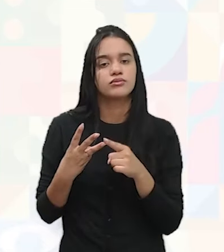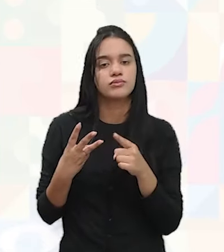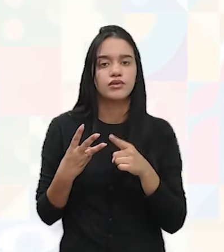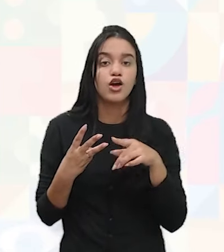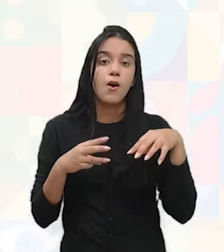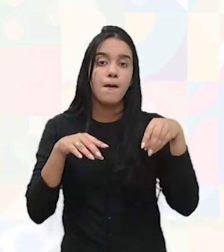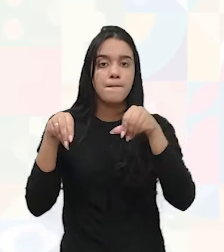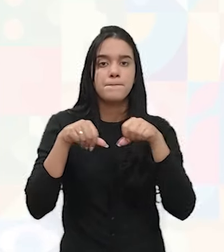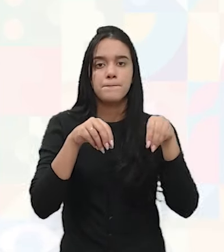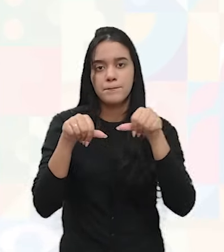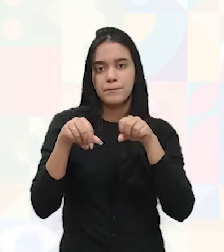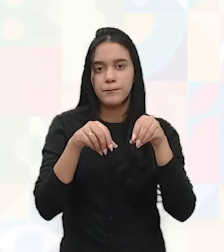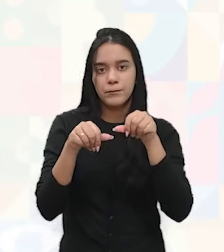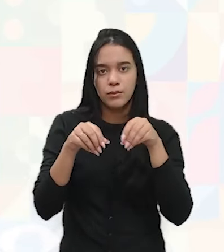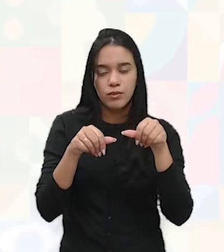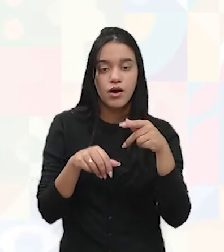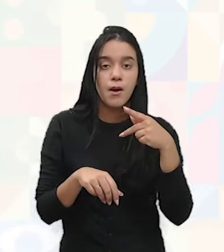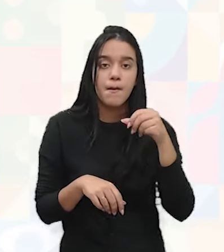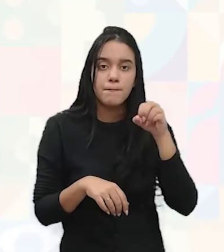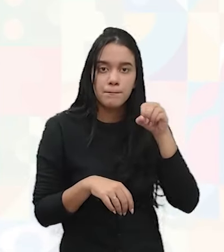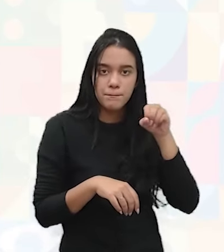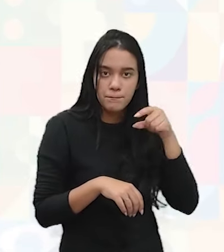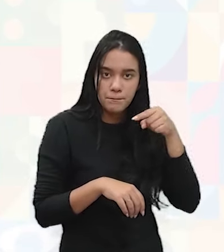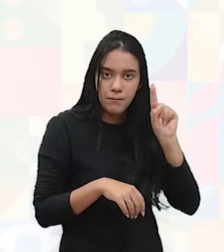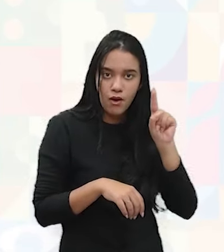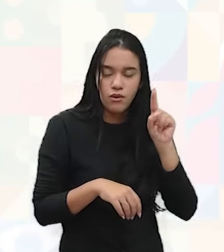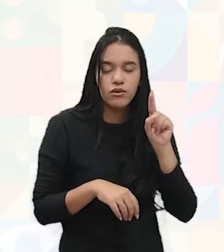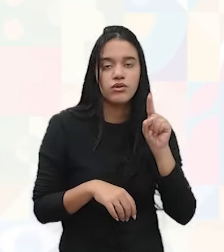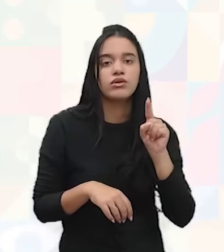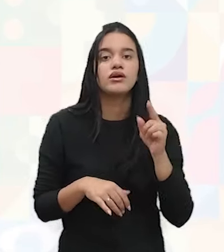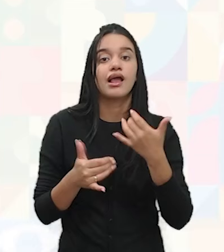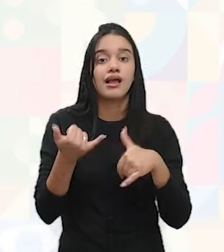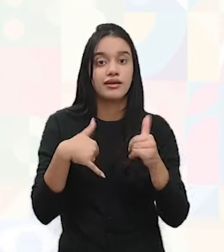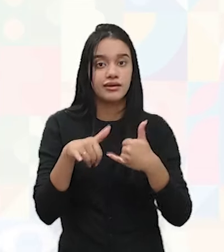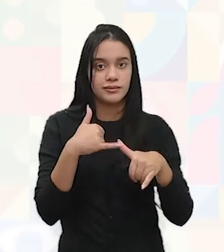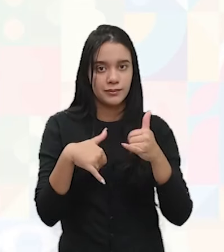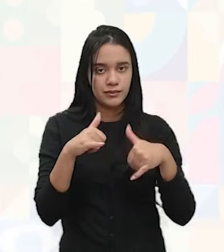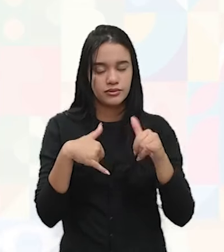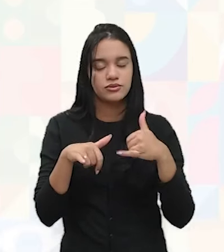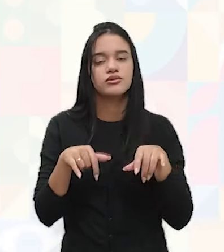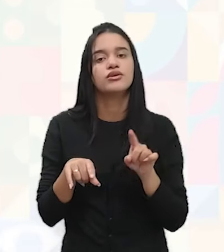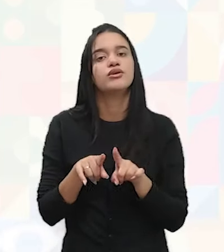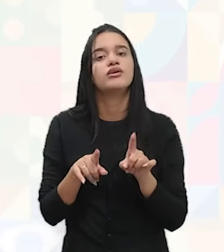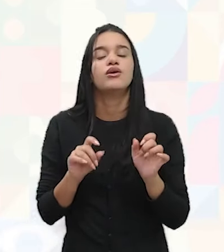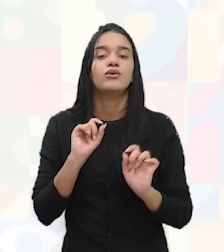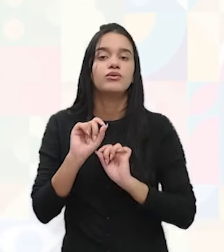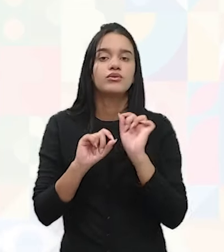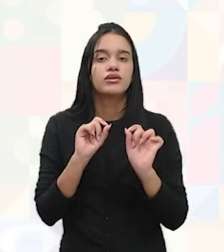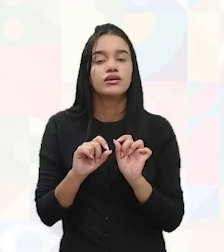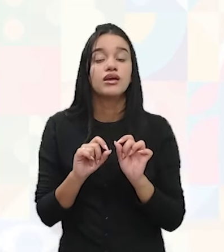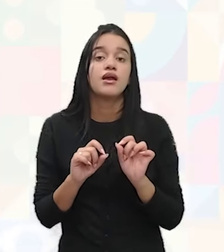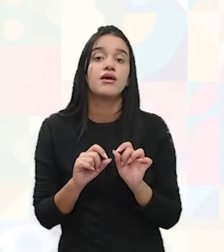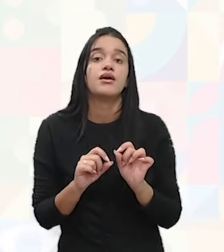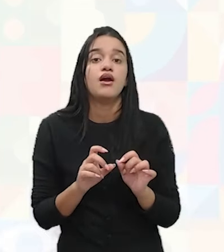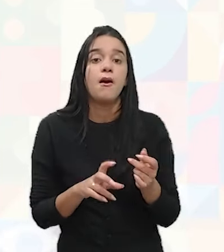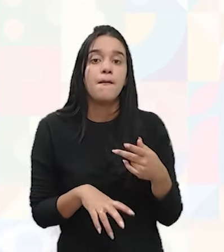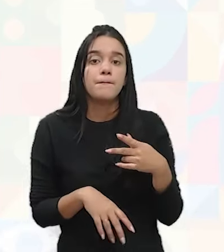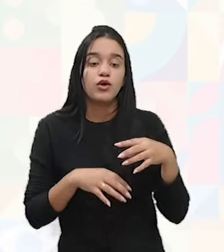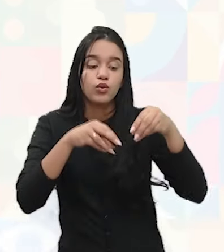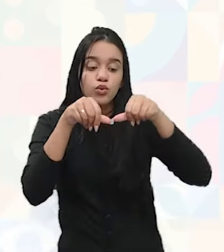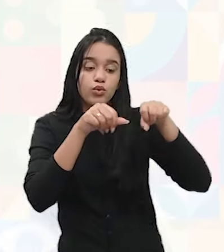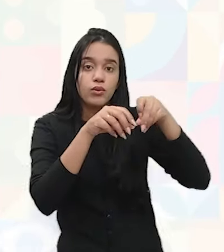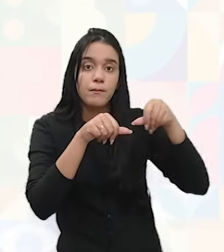mesmo segmento tá é a mesmo a mesmo o mesmo propósito ele vai abafar né o pó quando é jogado em cima do